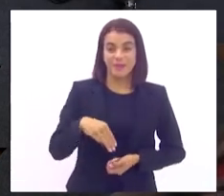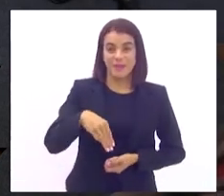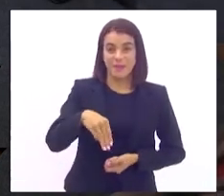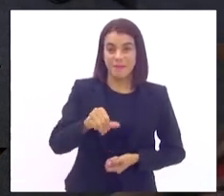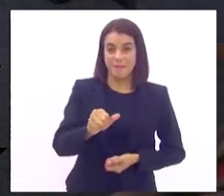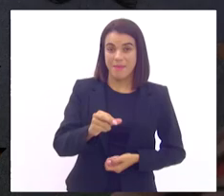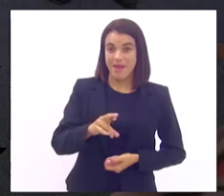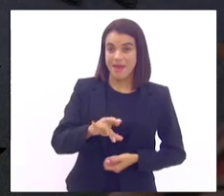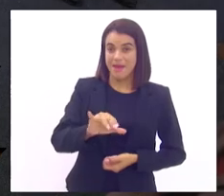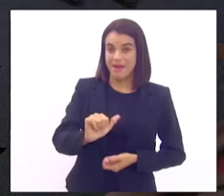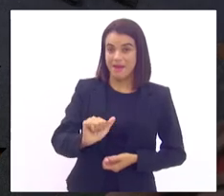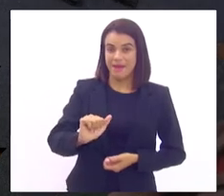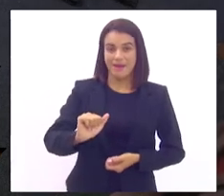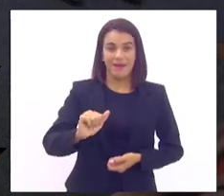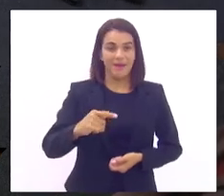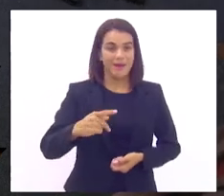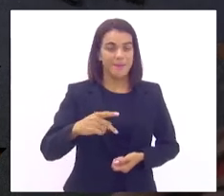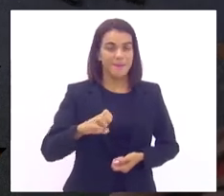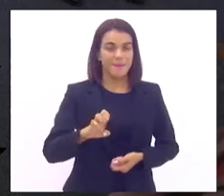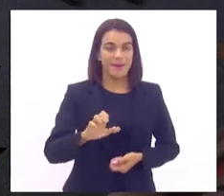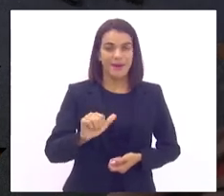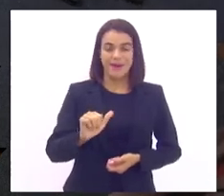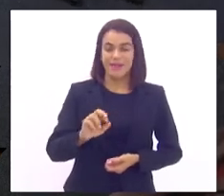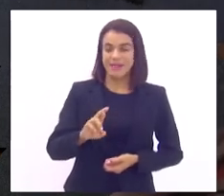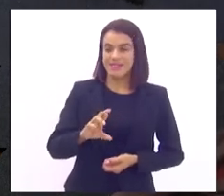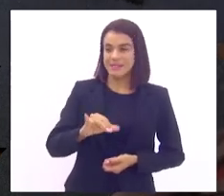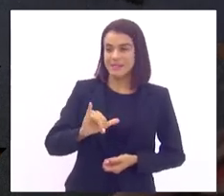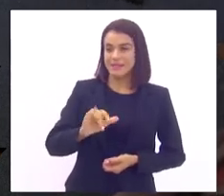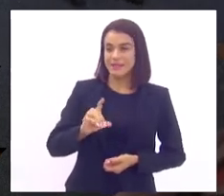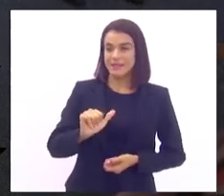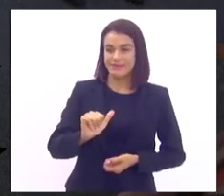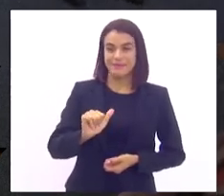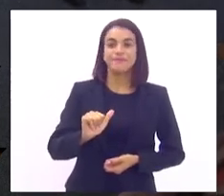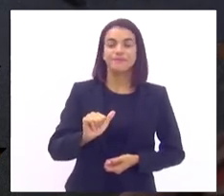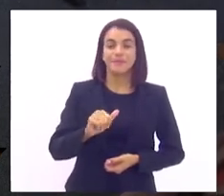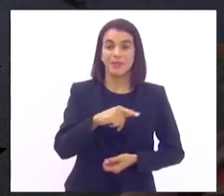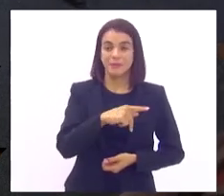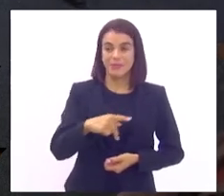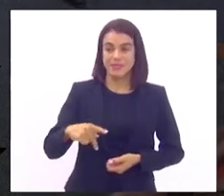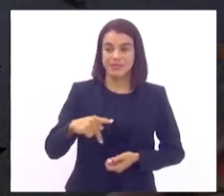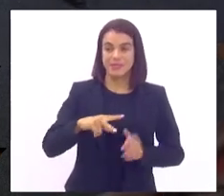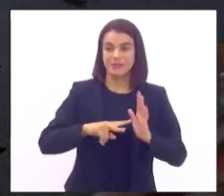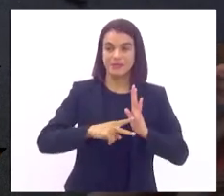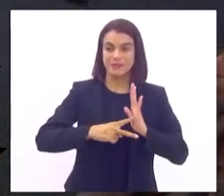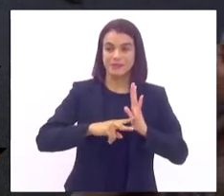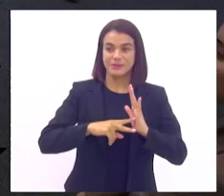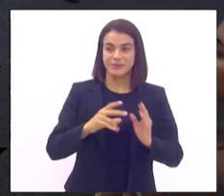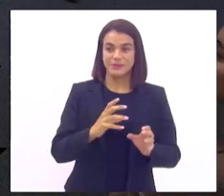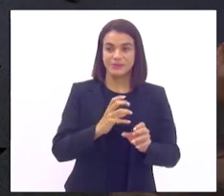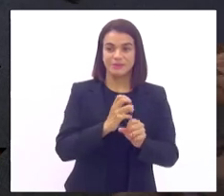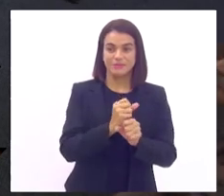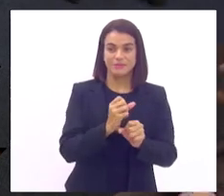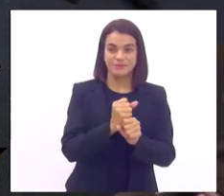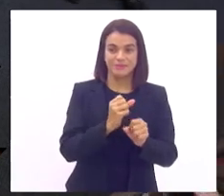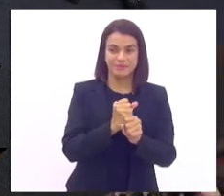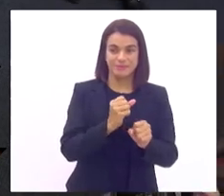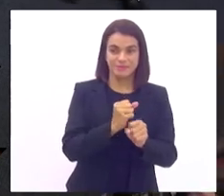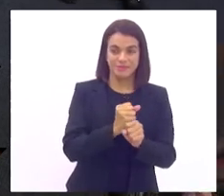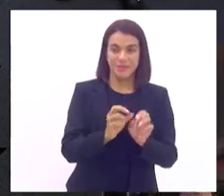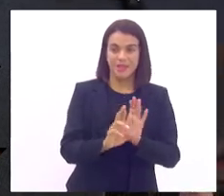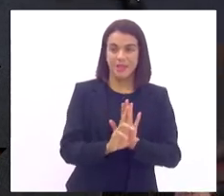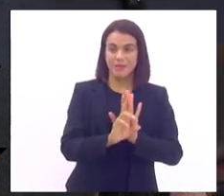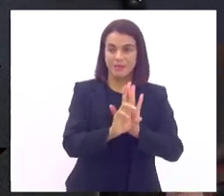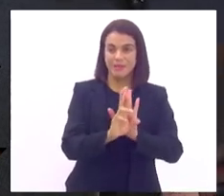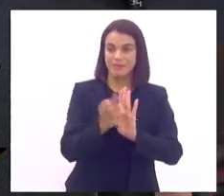Maria Aparecida Imbelone Henriques, presidente do Sindicato dos Contabilistas de Campos, representada